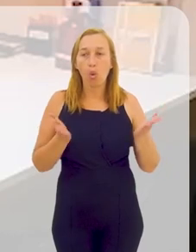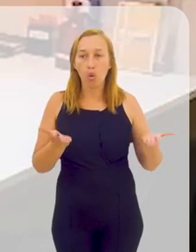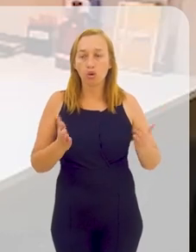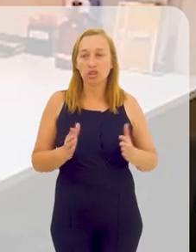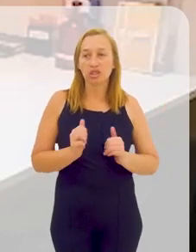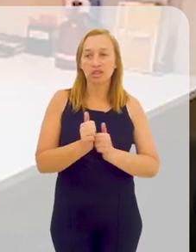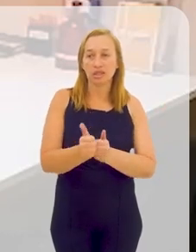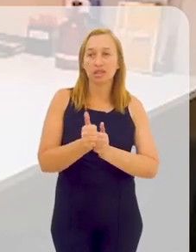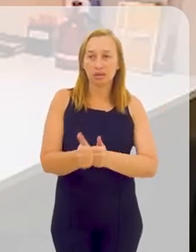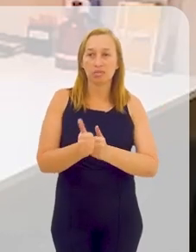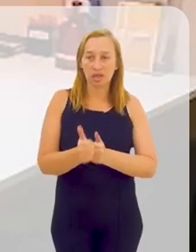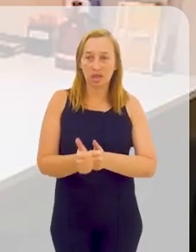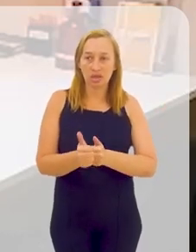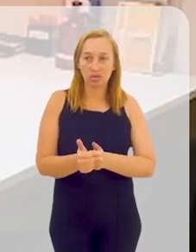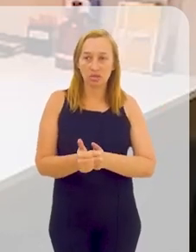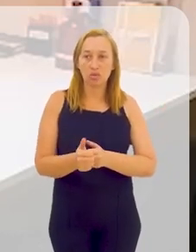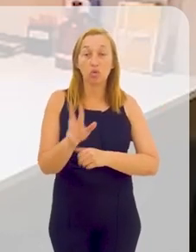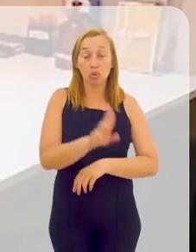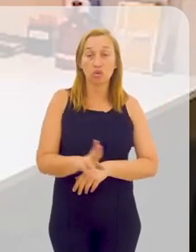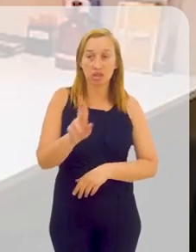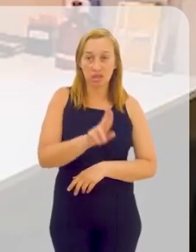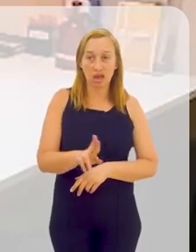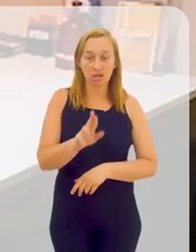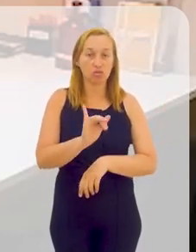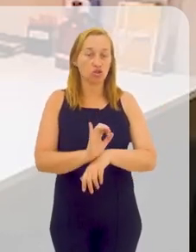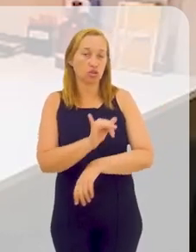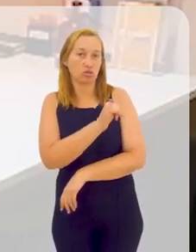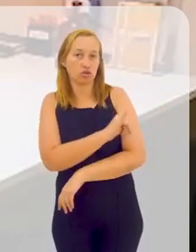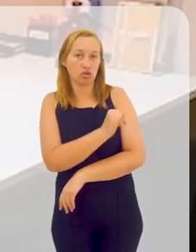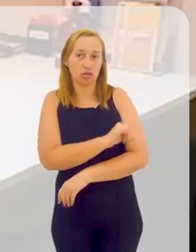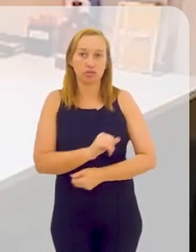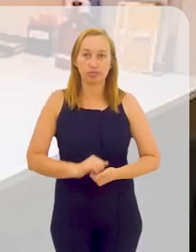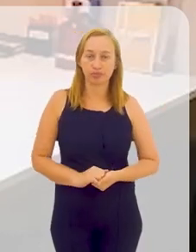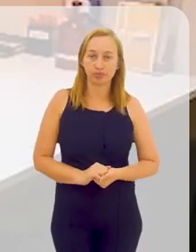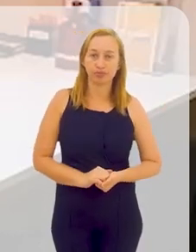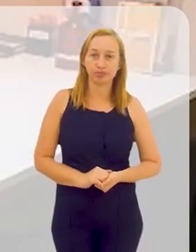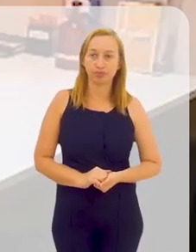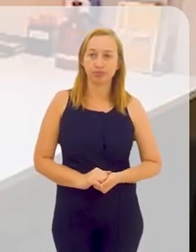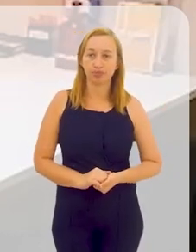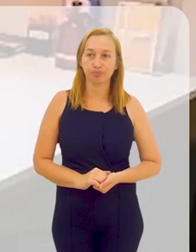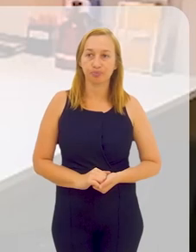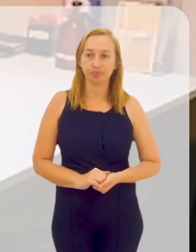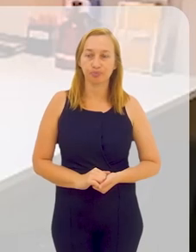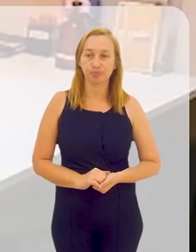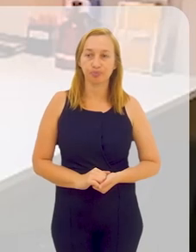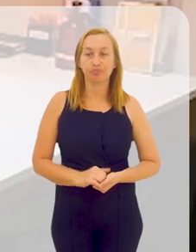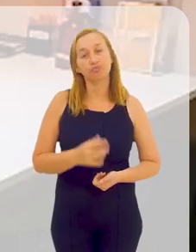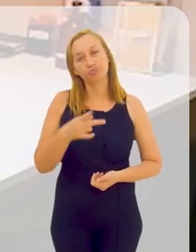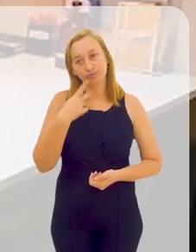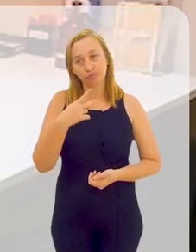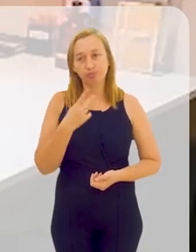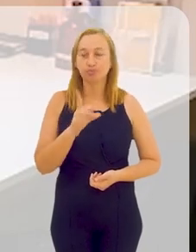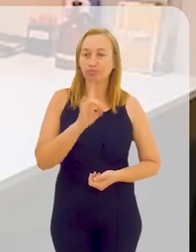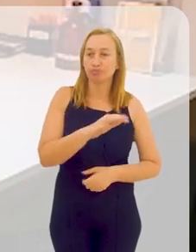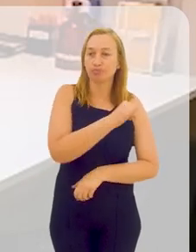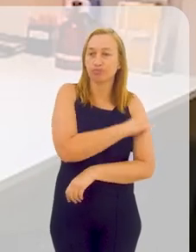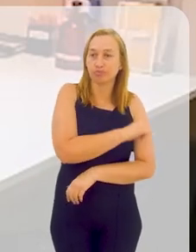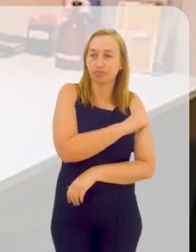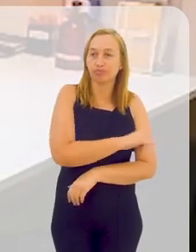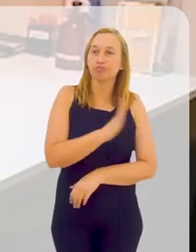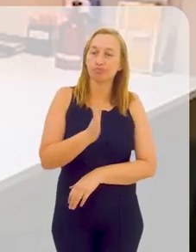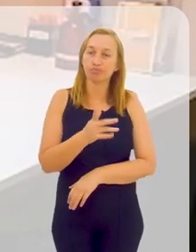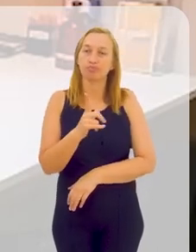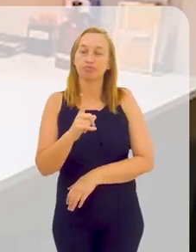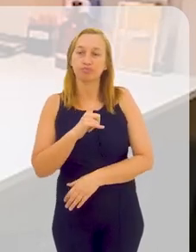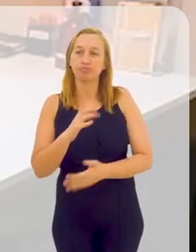vê hoje esse segmento de mercado ser muito desenvolvido no estado do Rio de Janeiro eu comentaria só